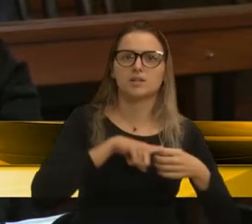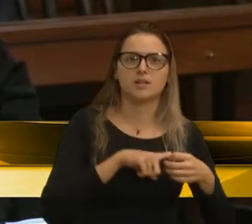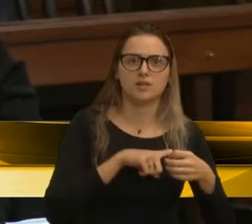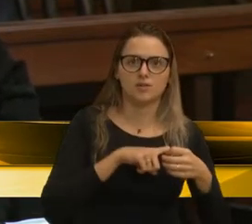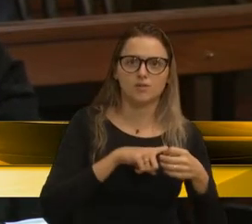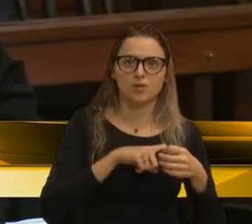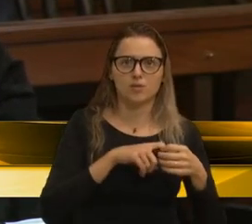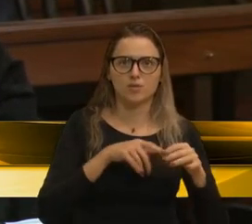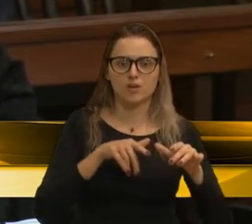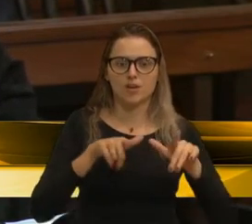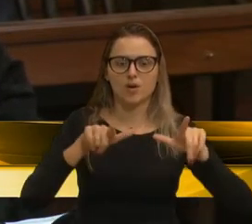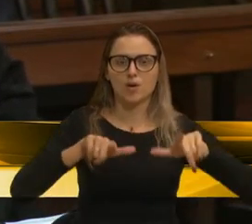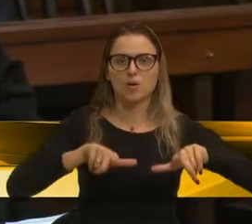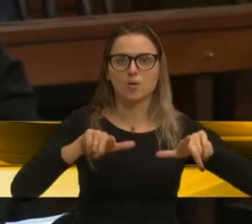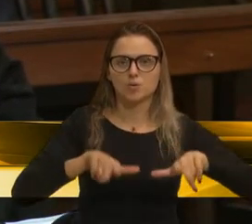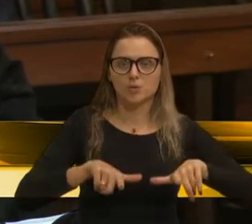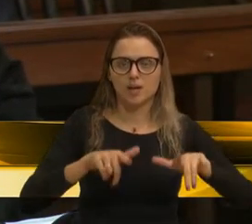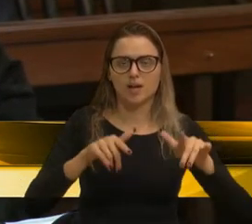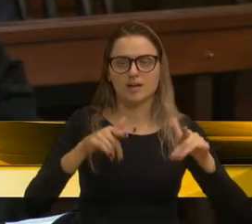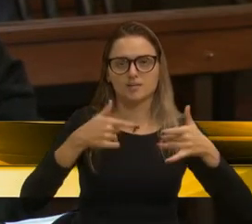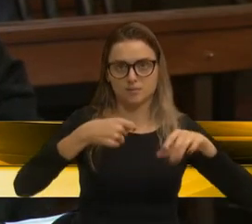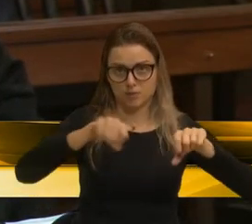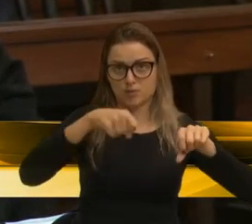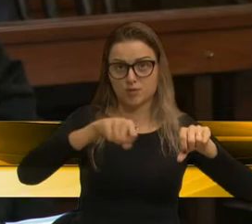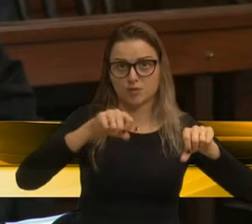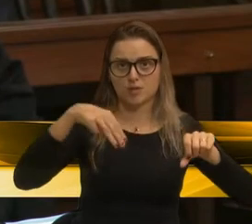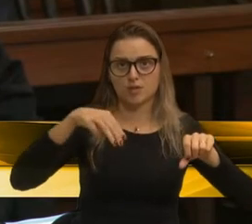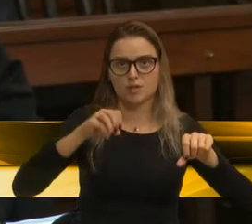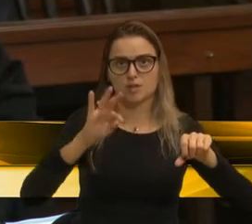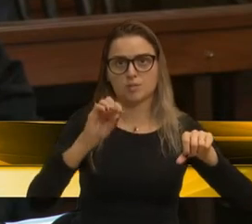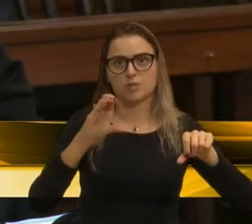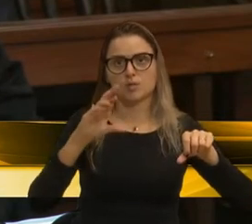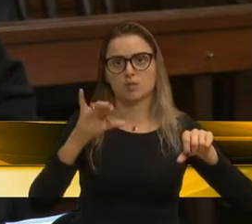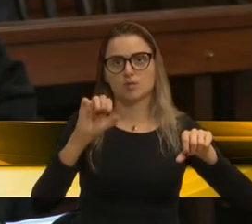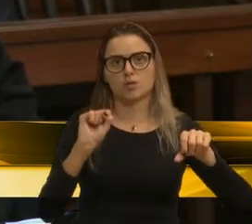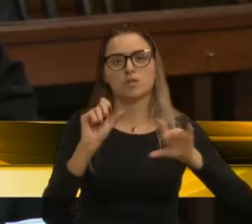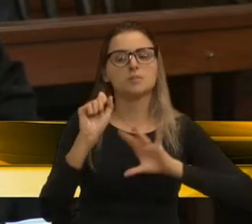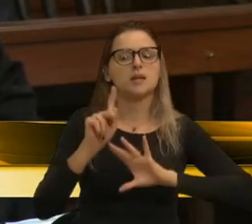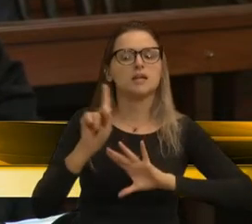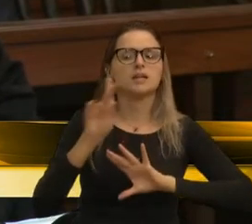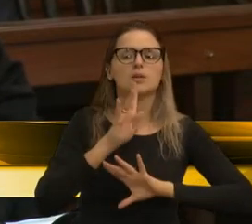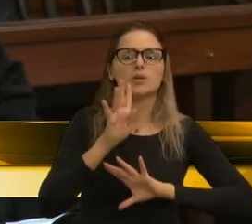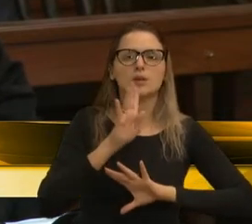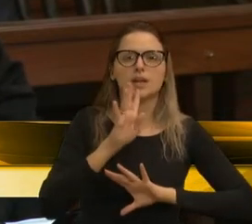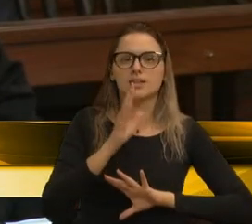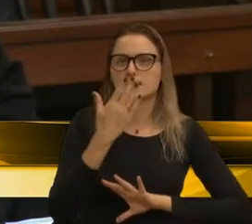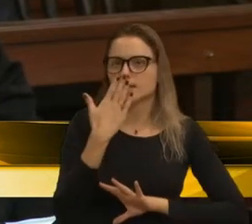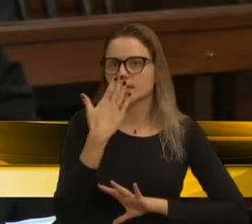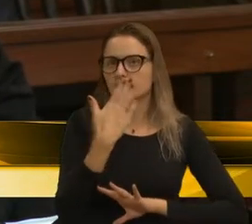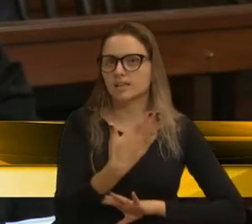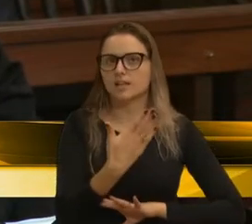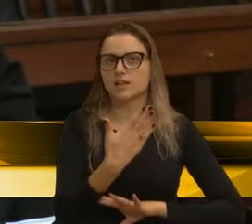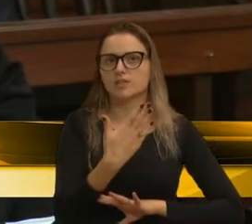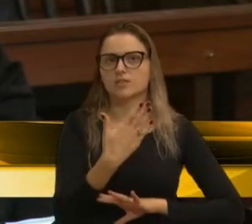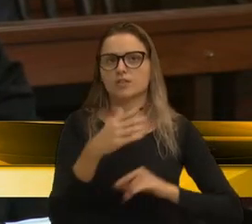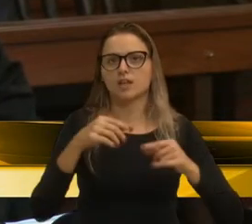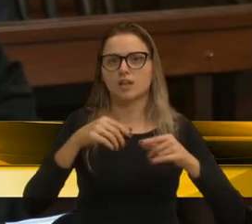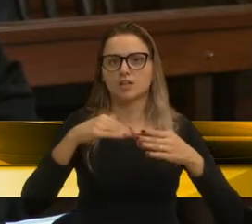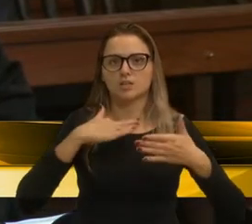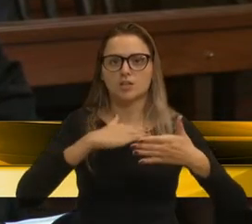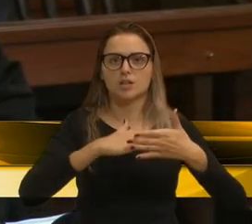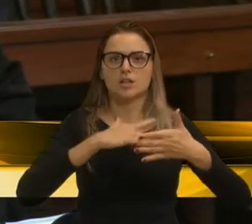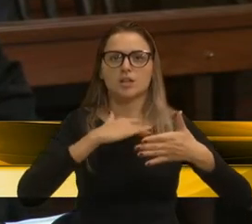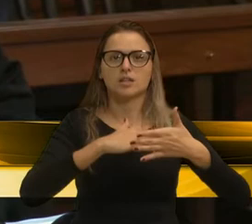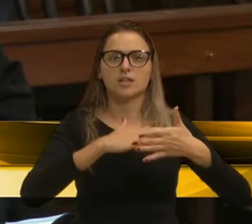Esta pista de motocross, ela está situada, quem não conhece ainda, em frente à antiga represa